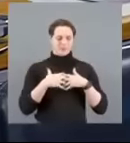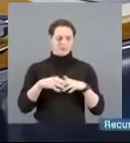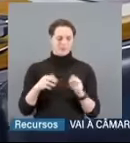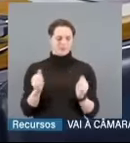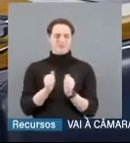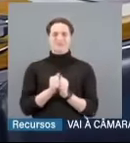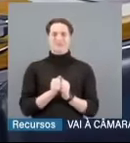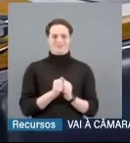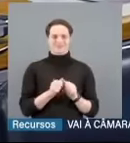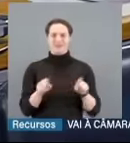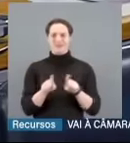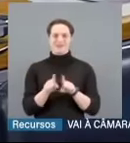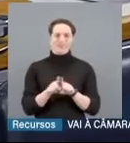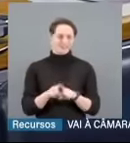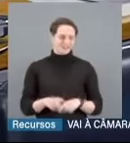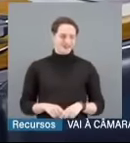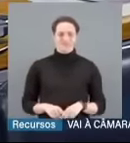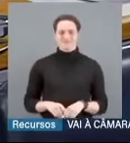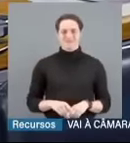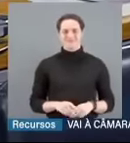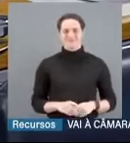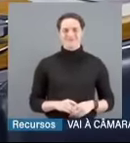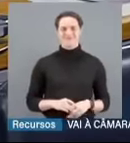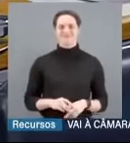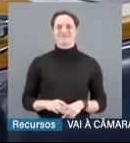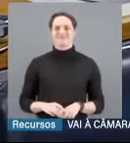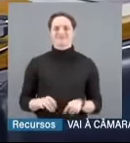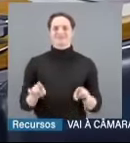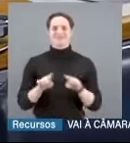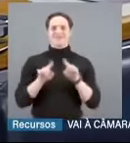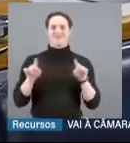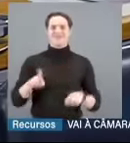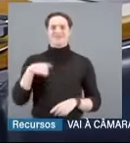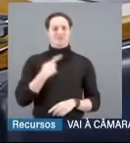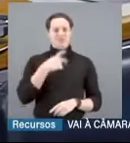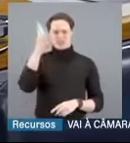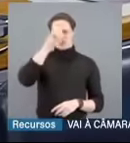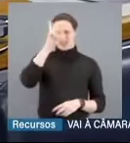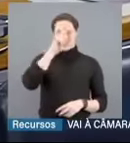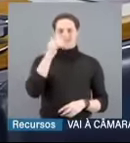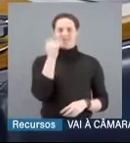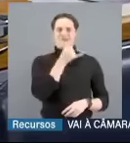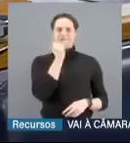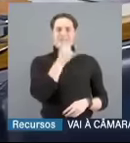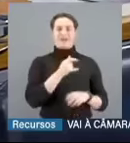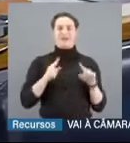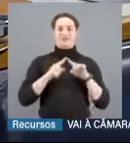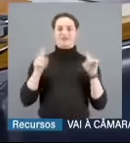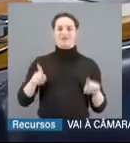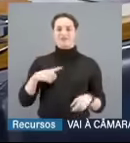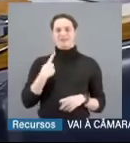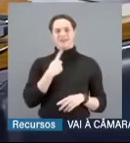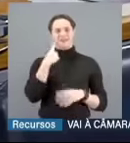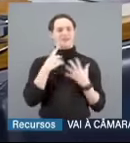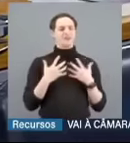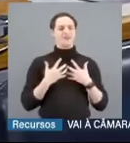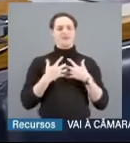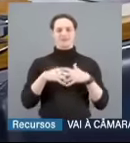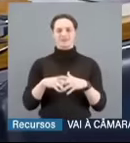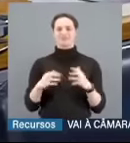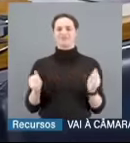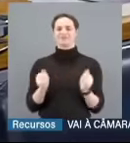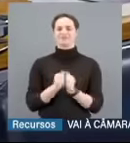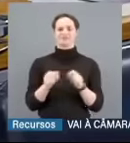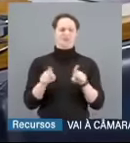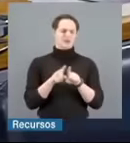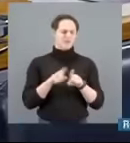e que, vou repetir aqui, contra fatos não tem histórias e não tem negativas. Infelizmente, o senhor jogou fora